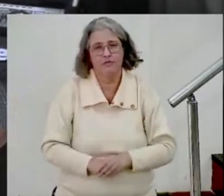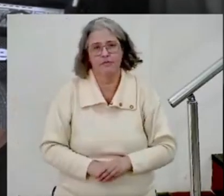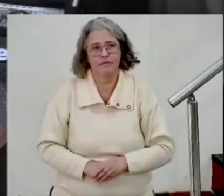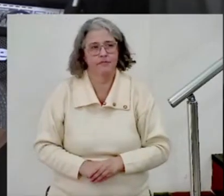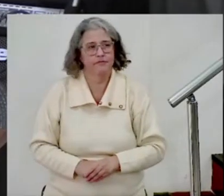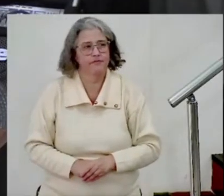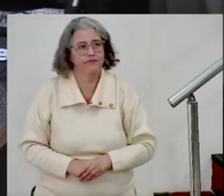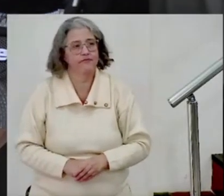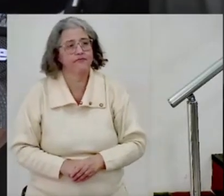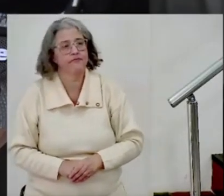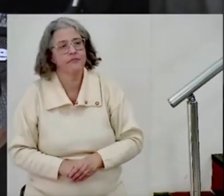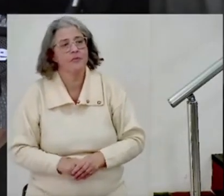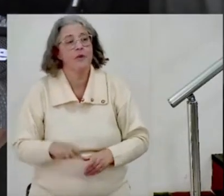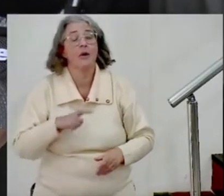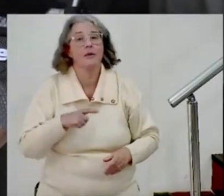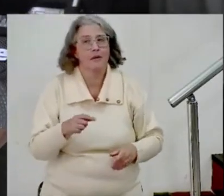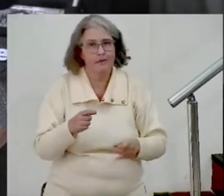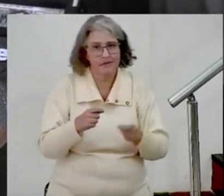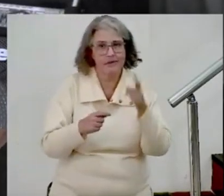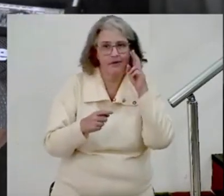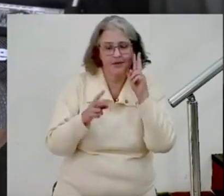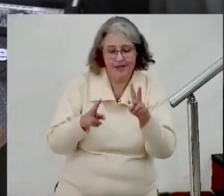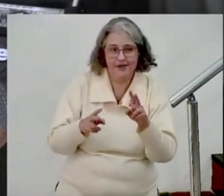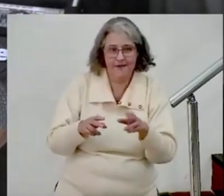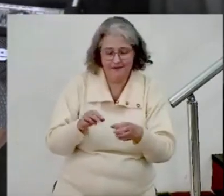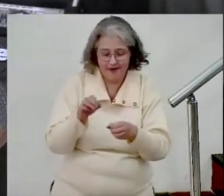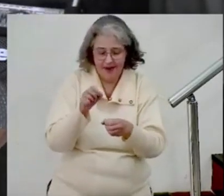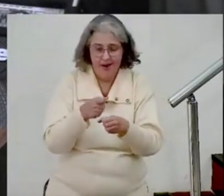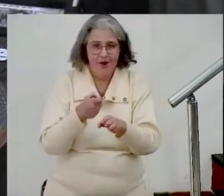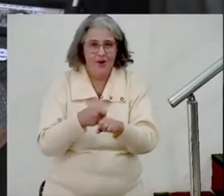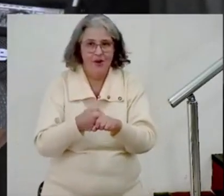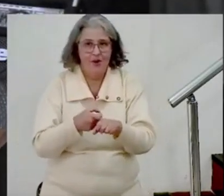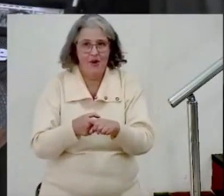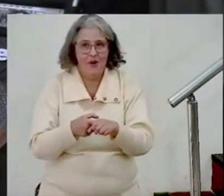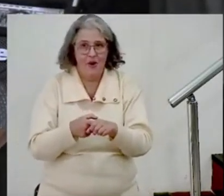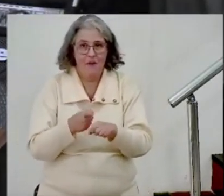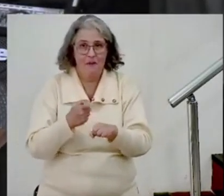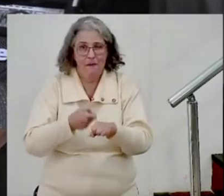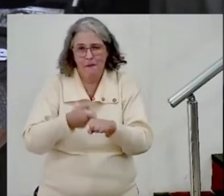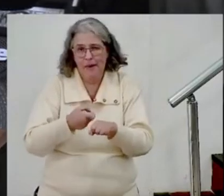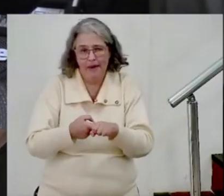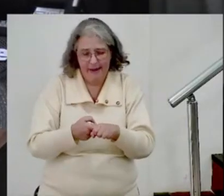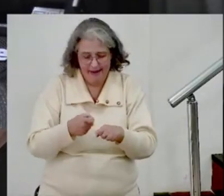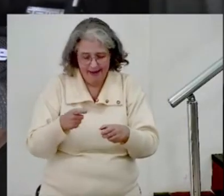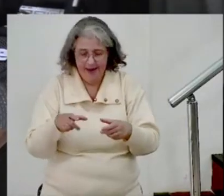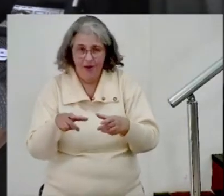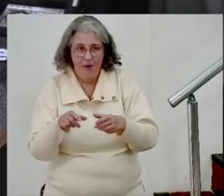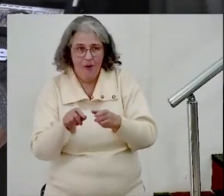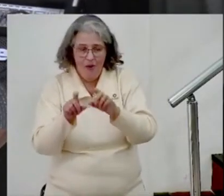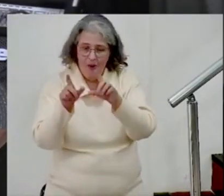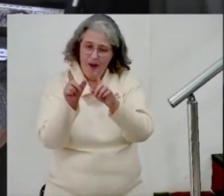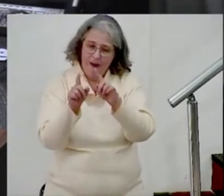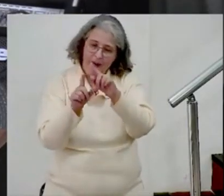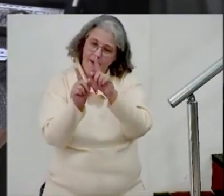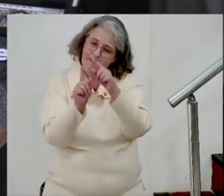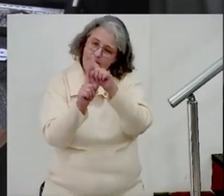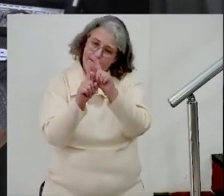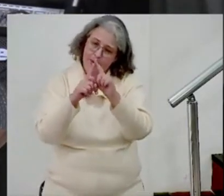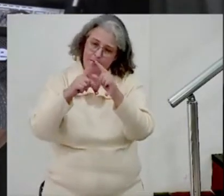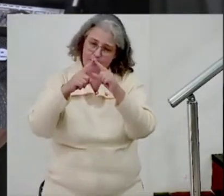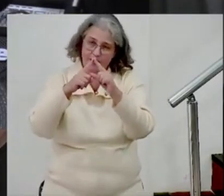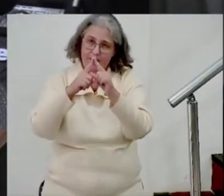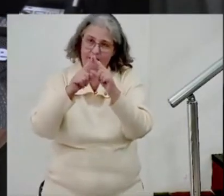das munições que foram usadas. Algumas das pedras arredondadas, algumas das pontas de flecha. E você tem ali as lajes de pedra do